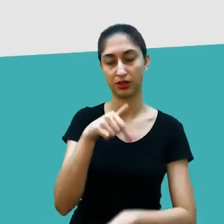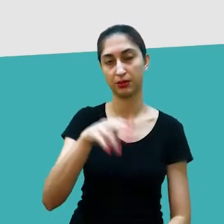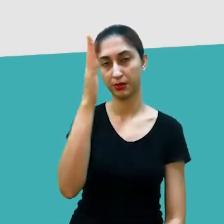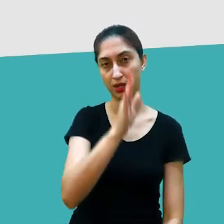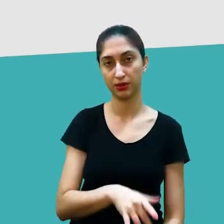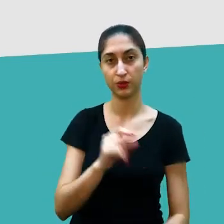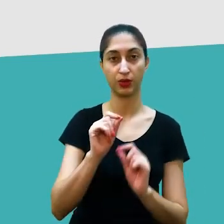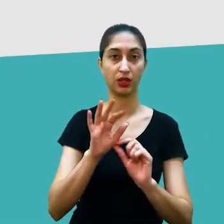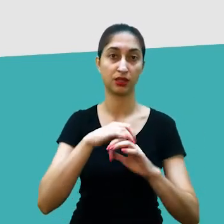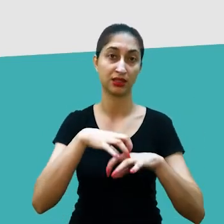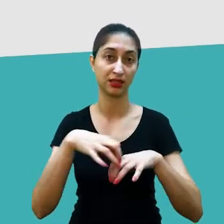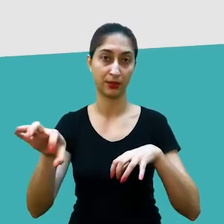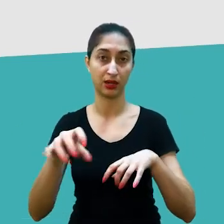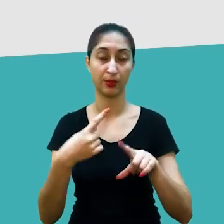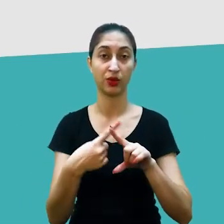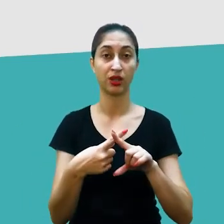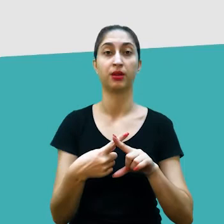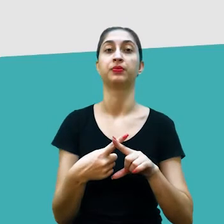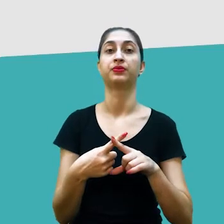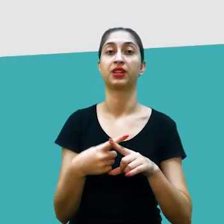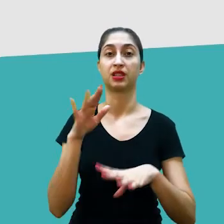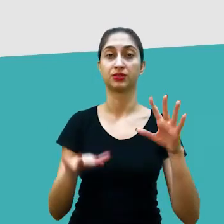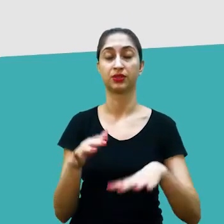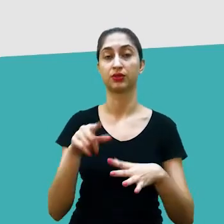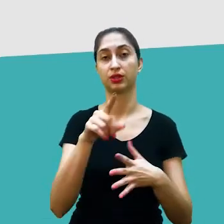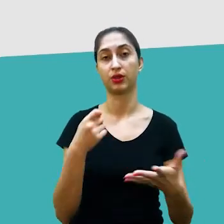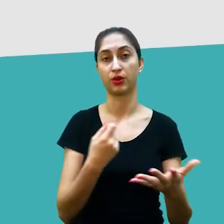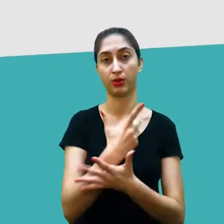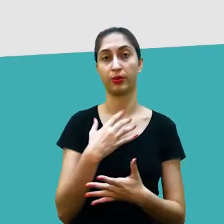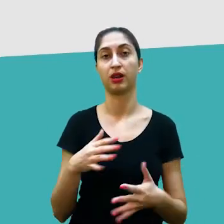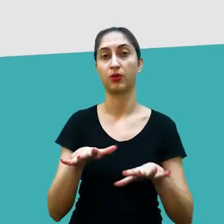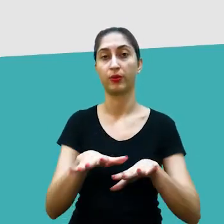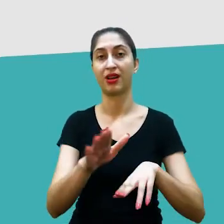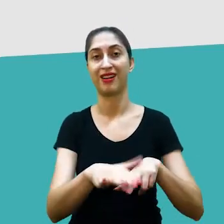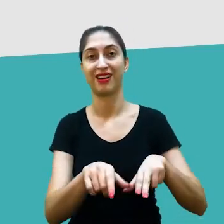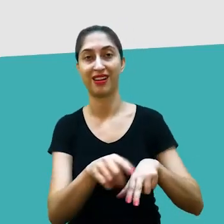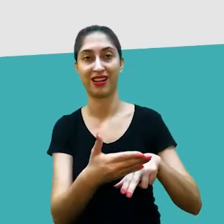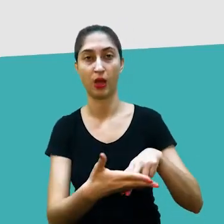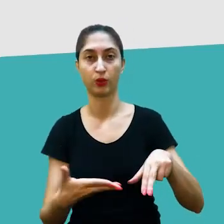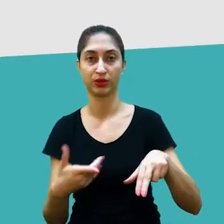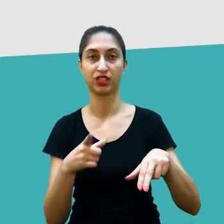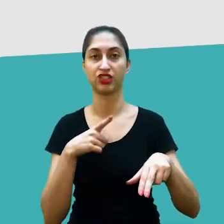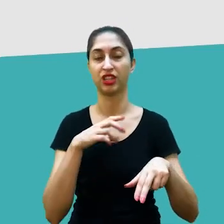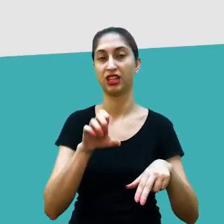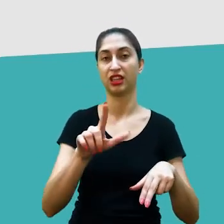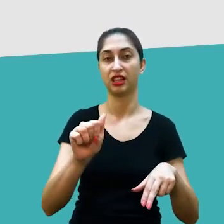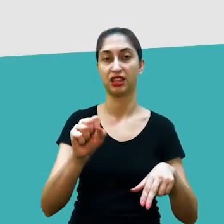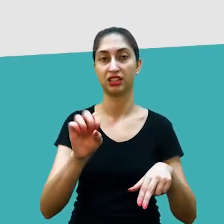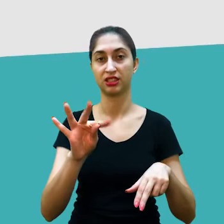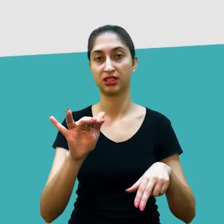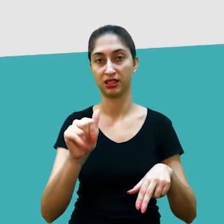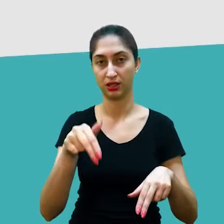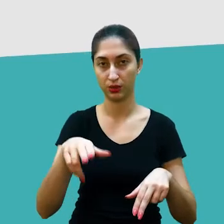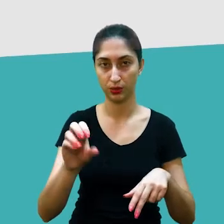a separação, porque muitas vezes, por exemplo, você comprou ali uma calça que tinha X ponto de elastano, tanto de poliéster